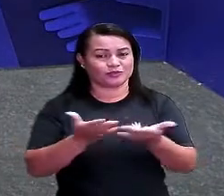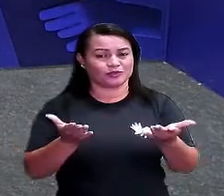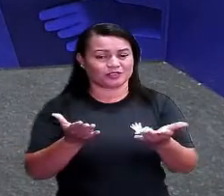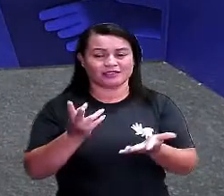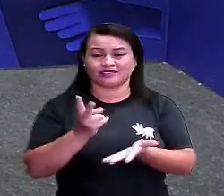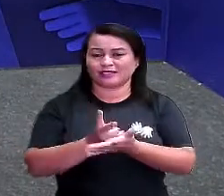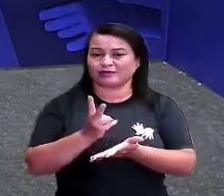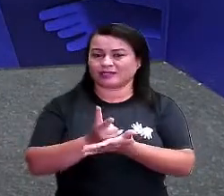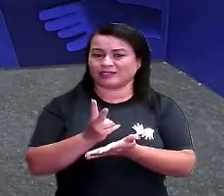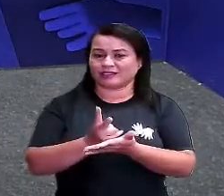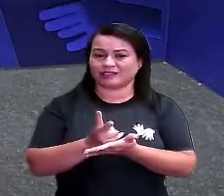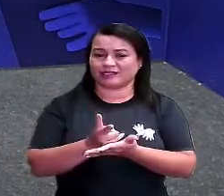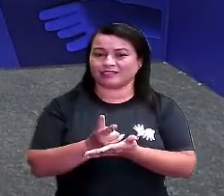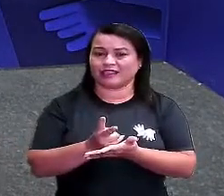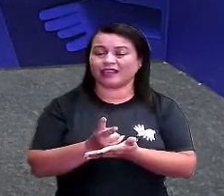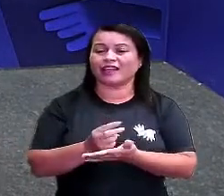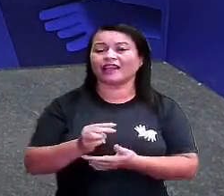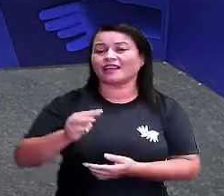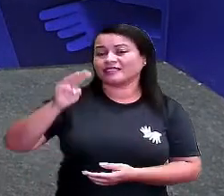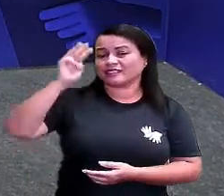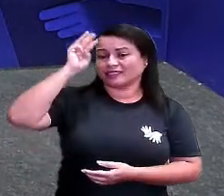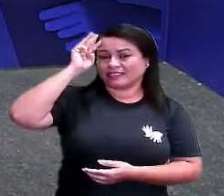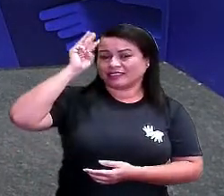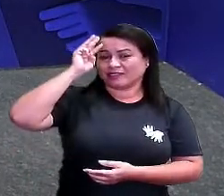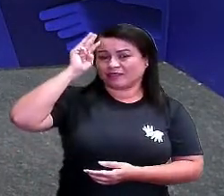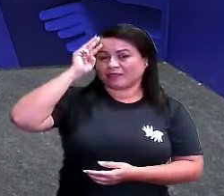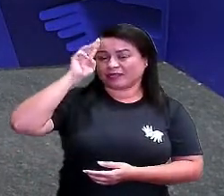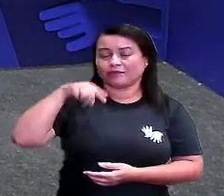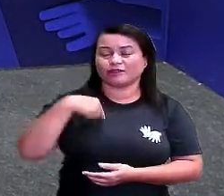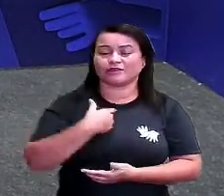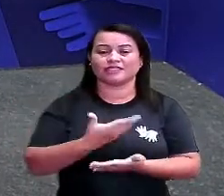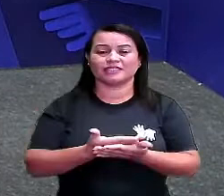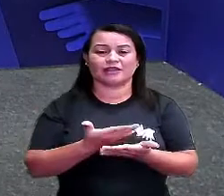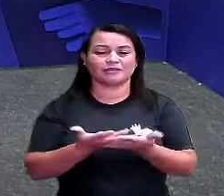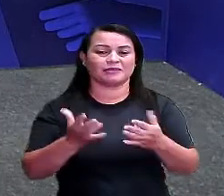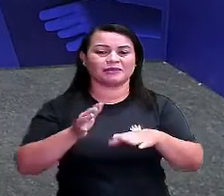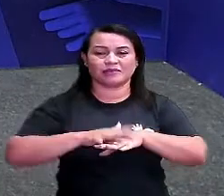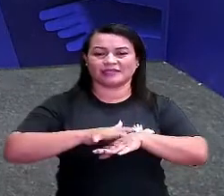vocês, sempre nas terças-feiras para as nossas aulas